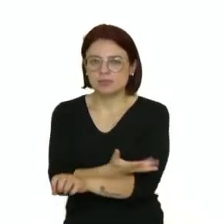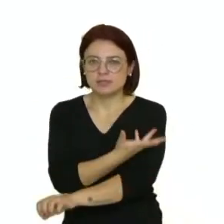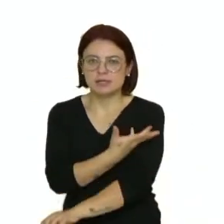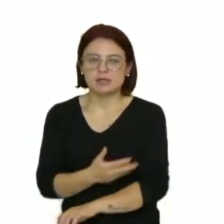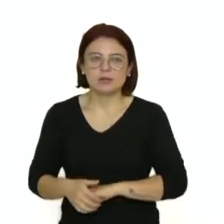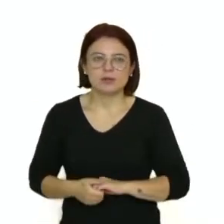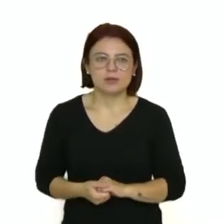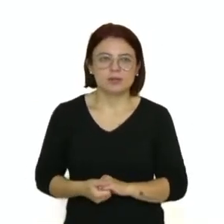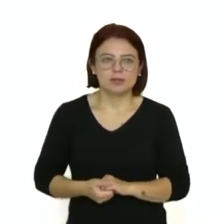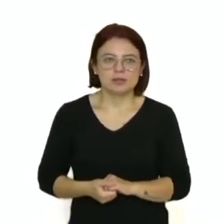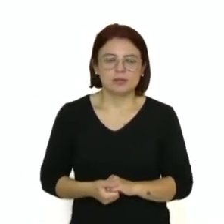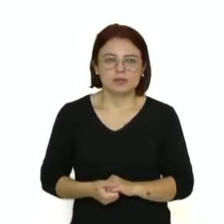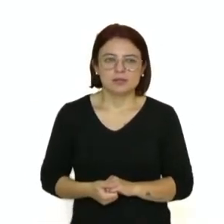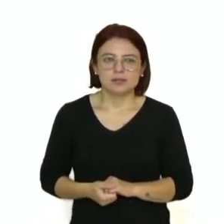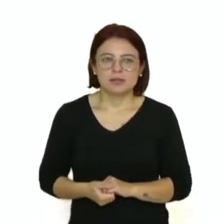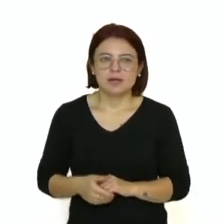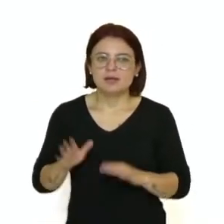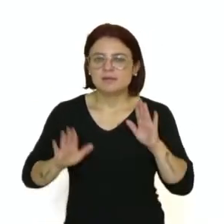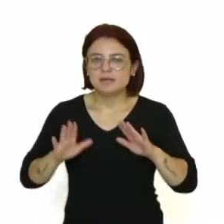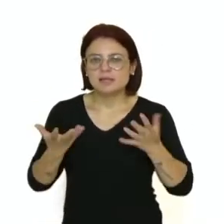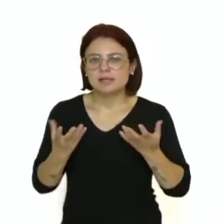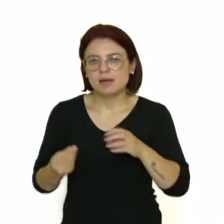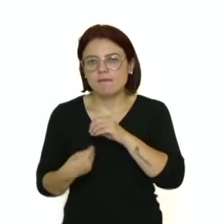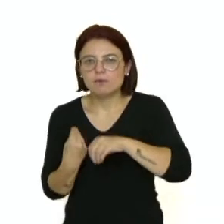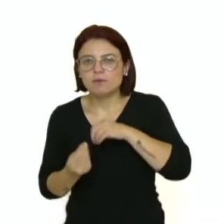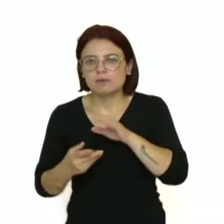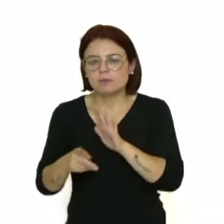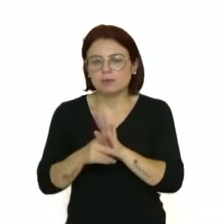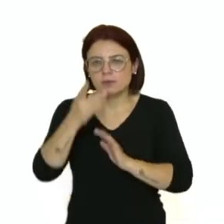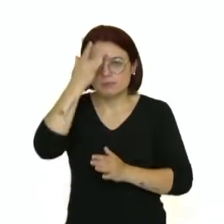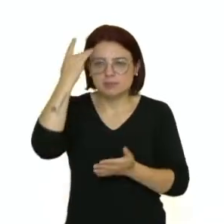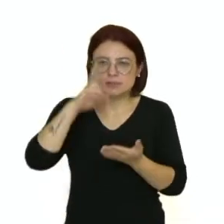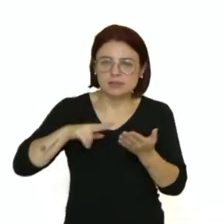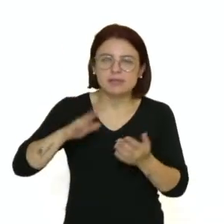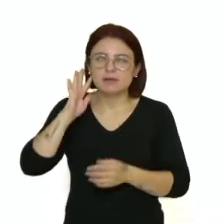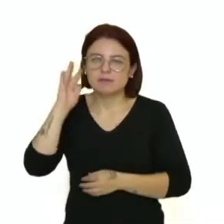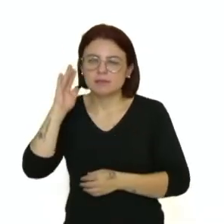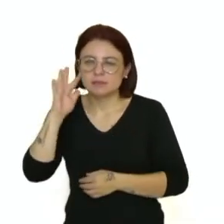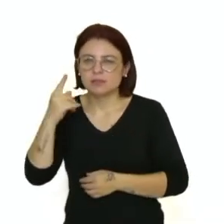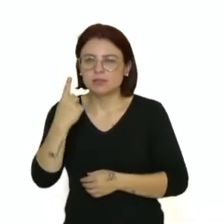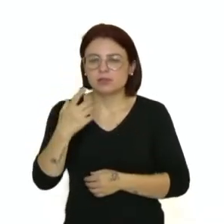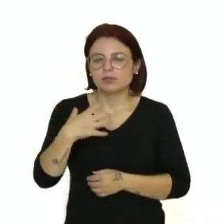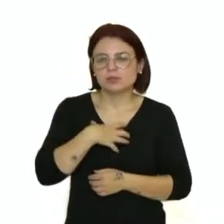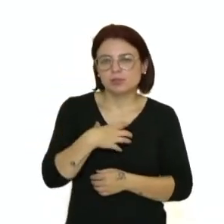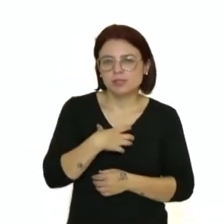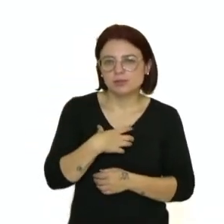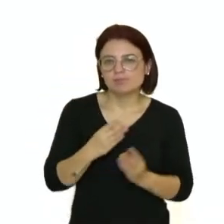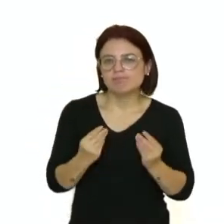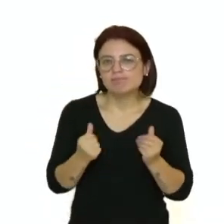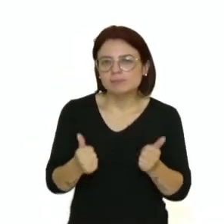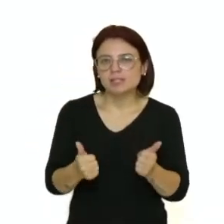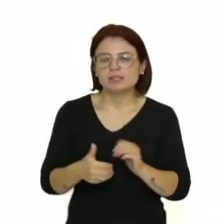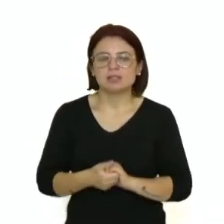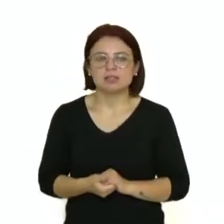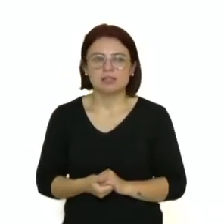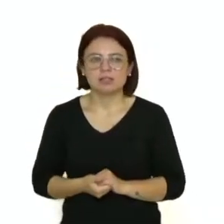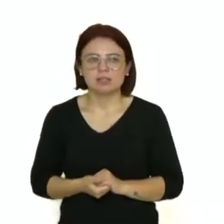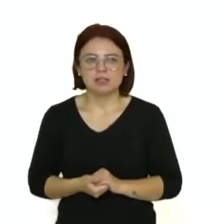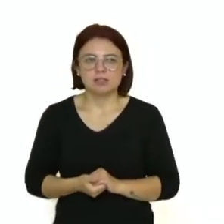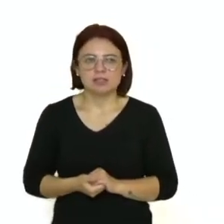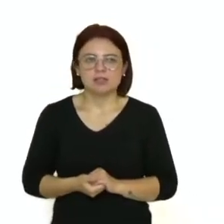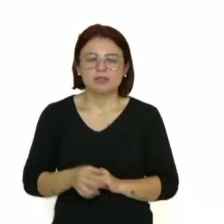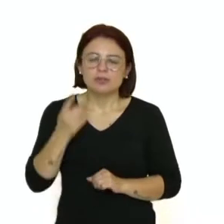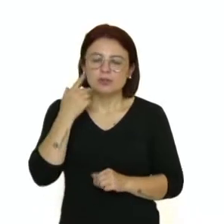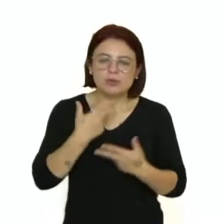tem o objetivo de envolver o leitor, buscando a reflexão de um modo sutil sobre várias situações do dia